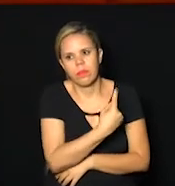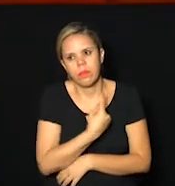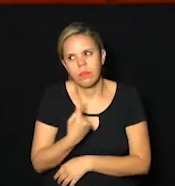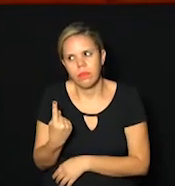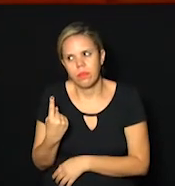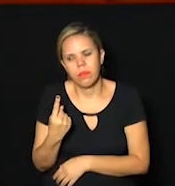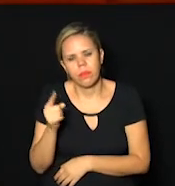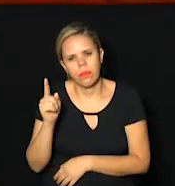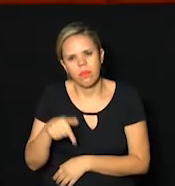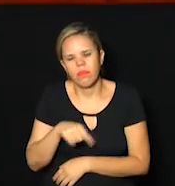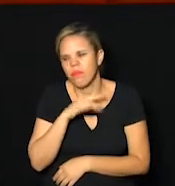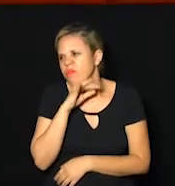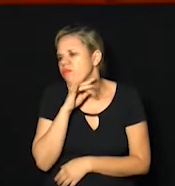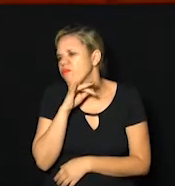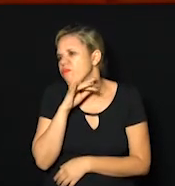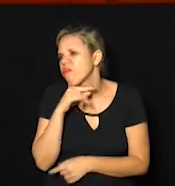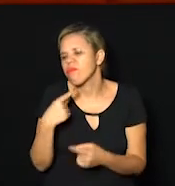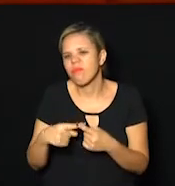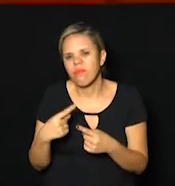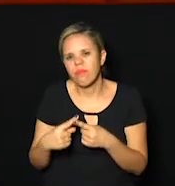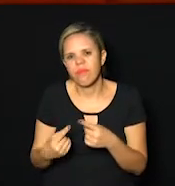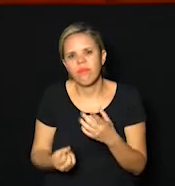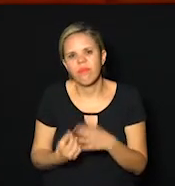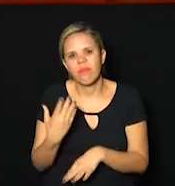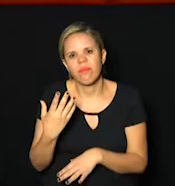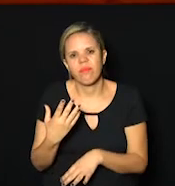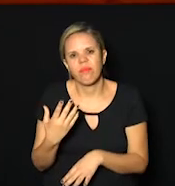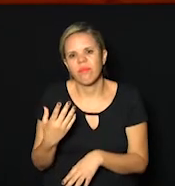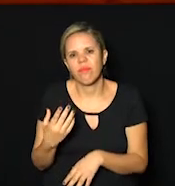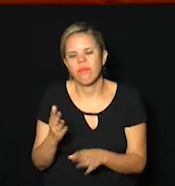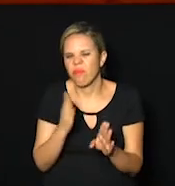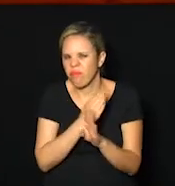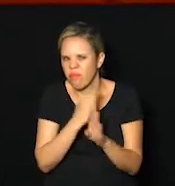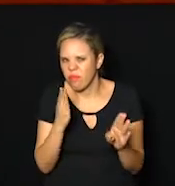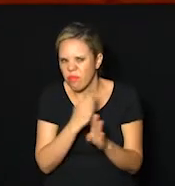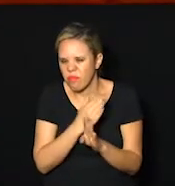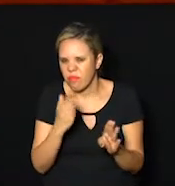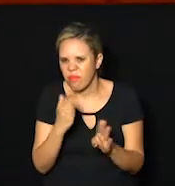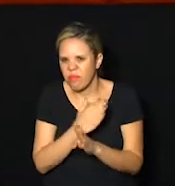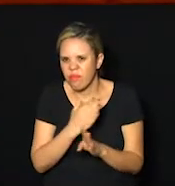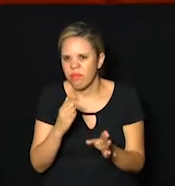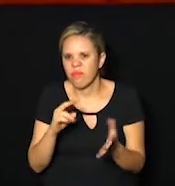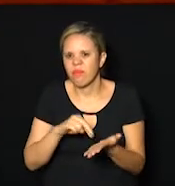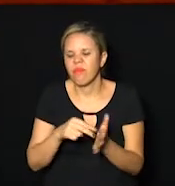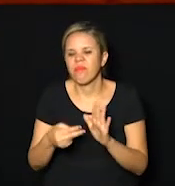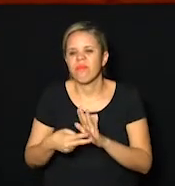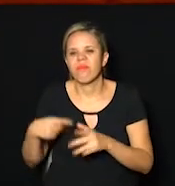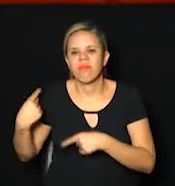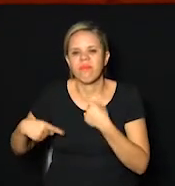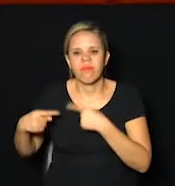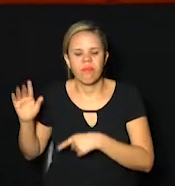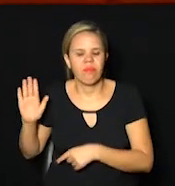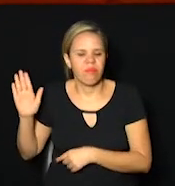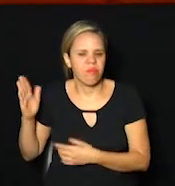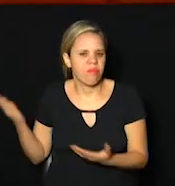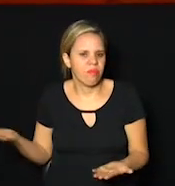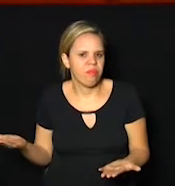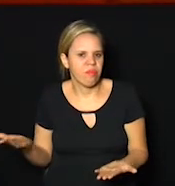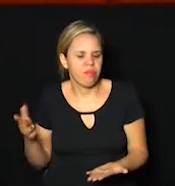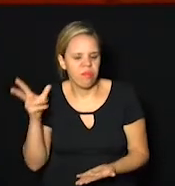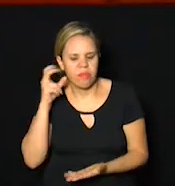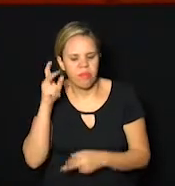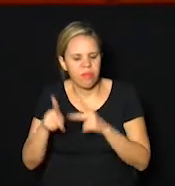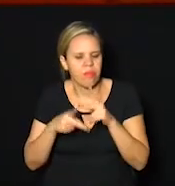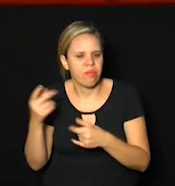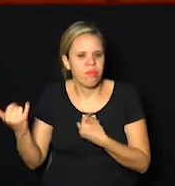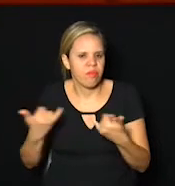isso é muito ruim, porque cria uma desconfiança do que é fazer política, né? Eu ouço muita gente,